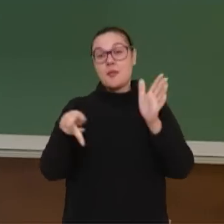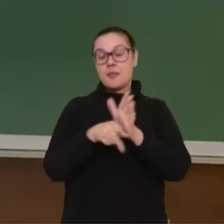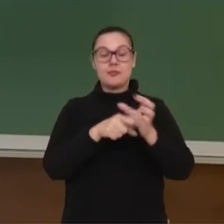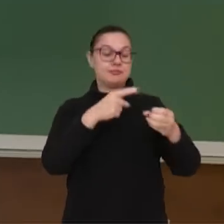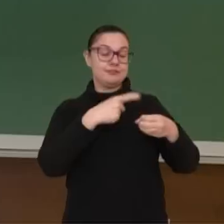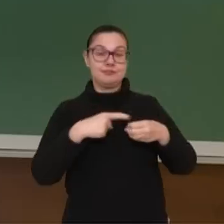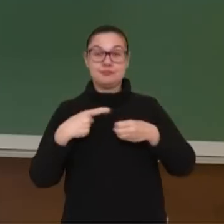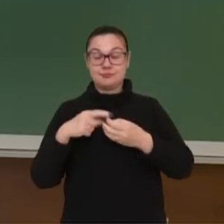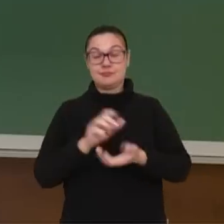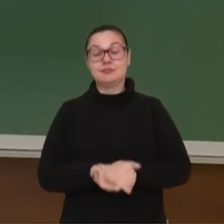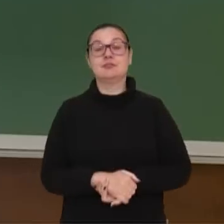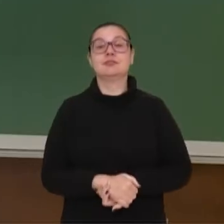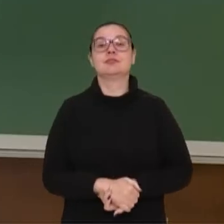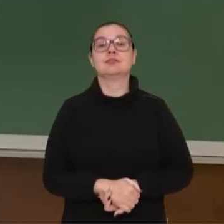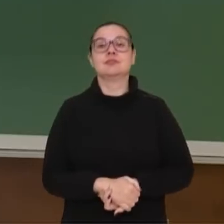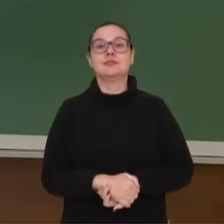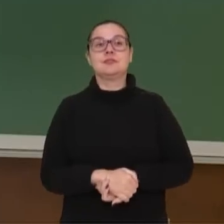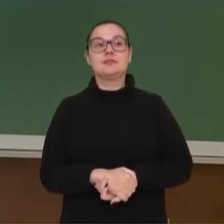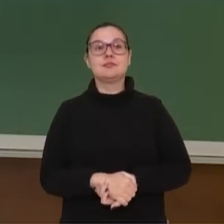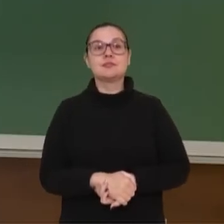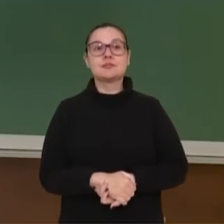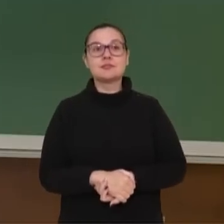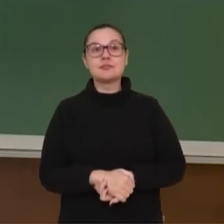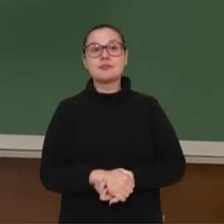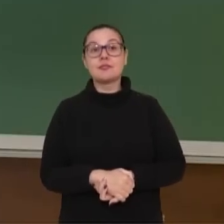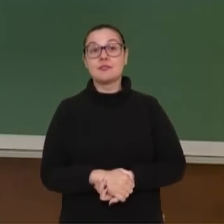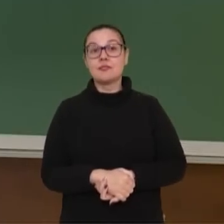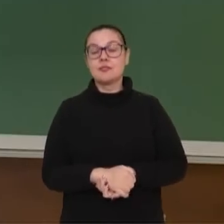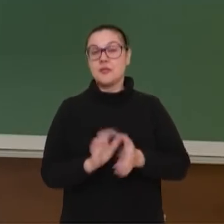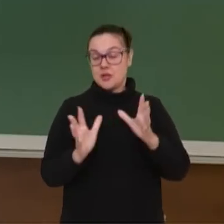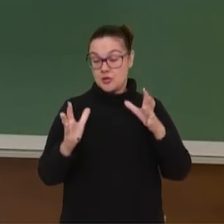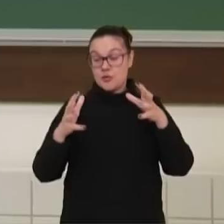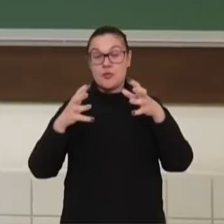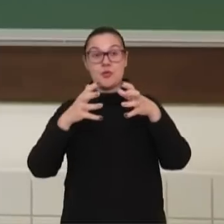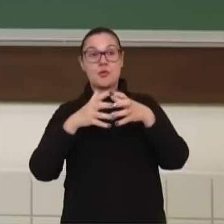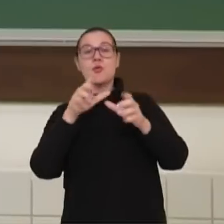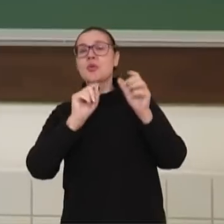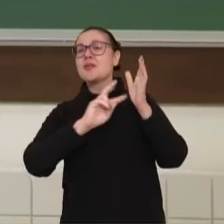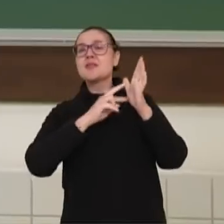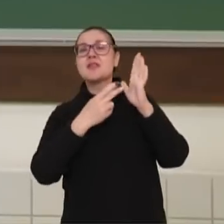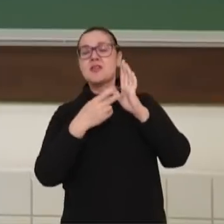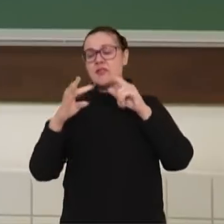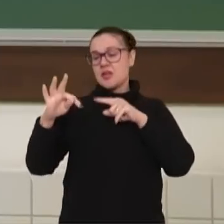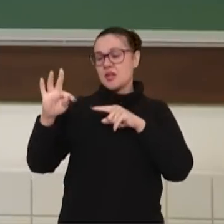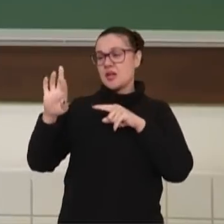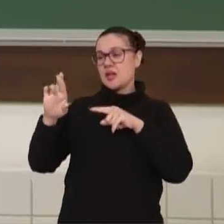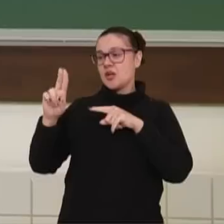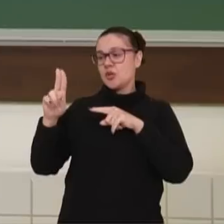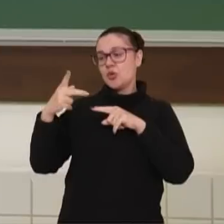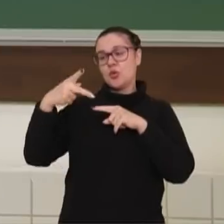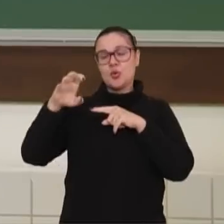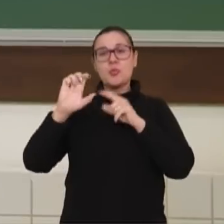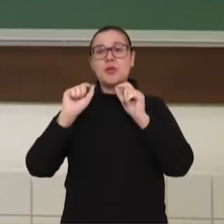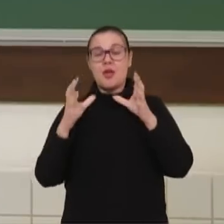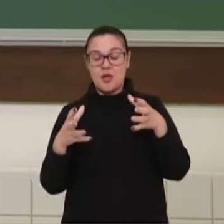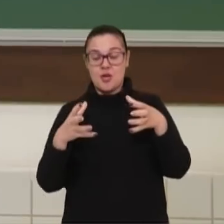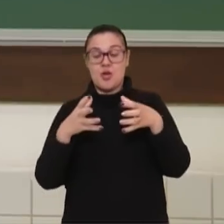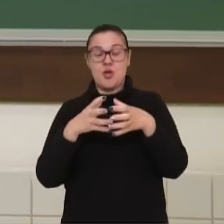cidade, tá bom? A trupe, o que seria uma trupe? Trupe é um grupo